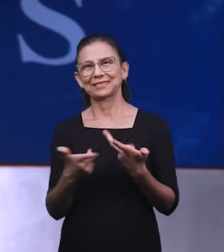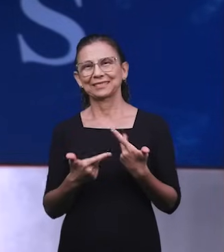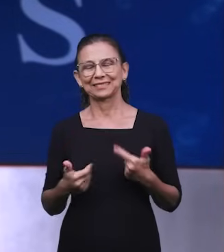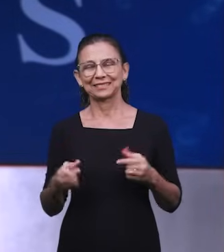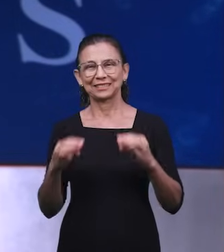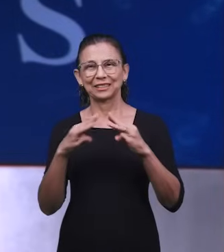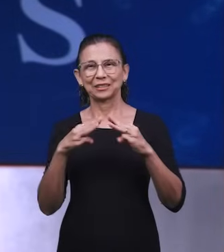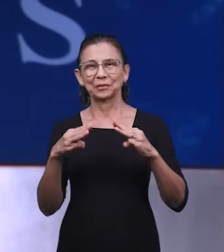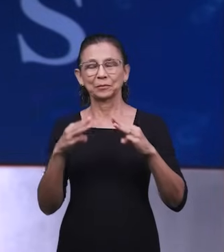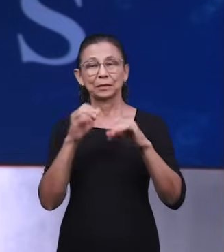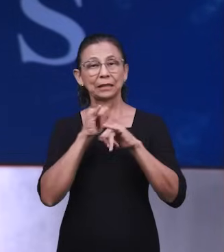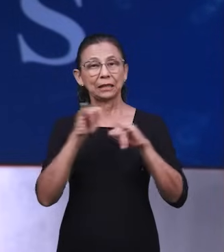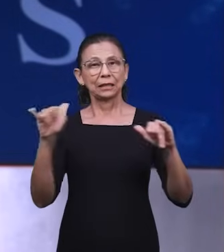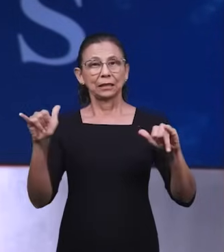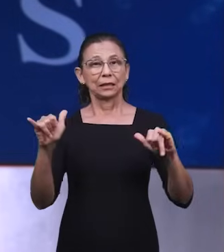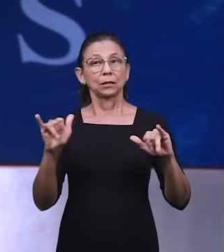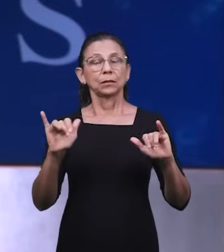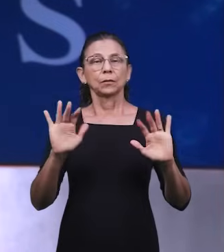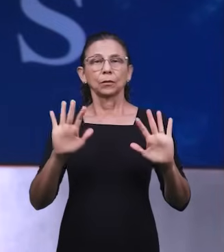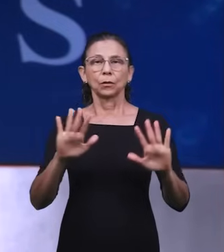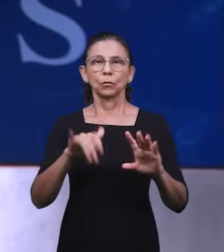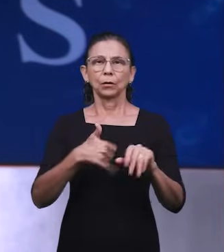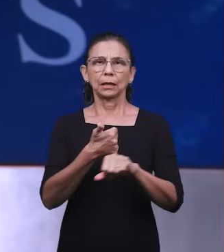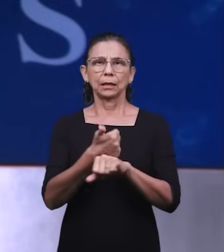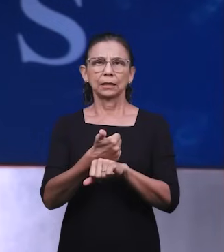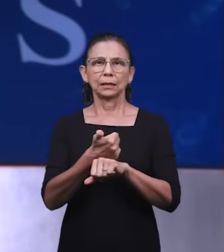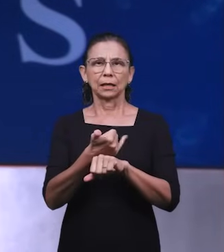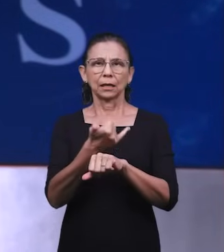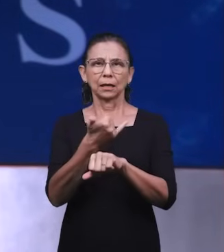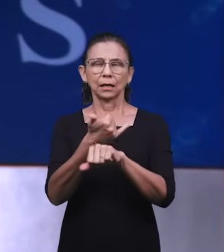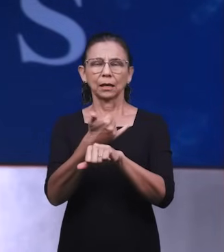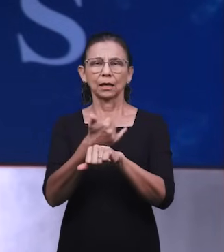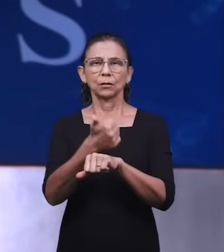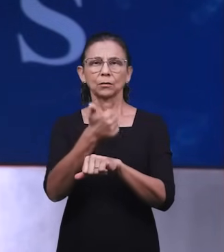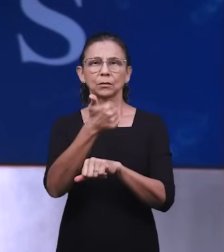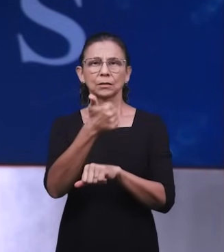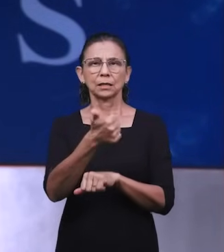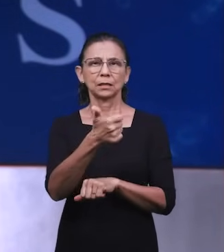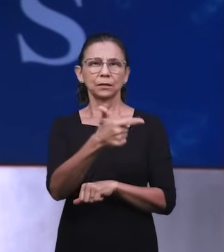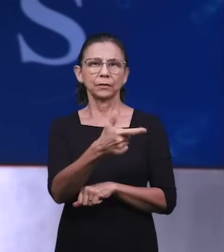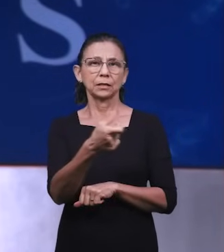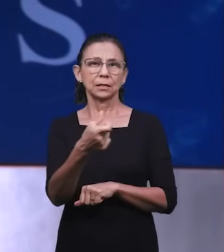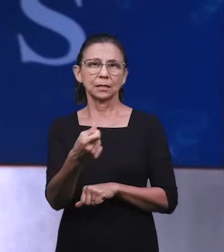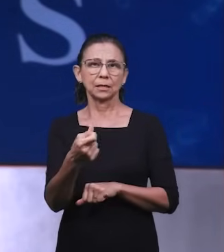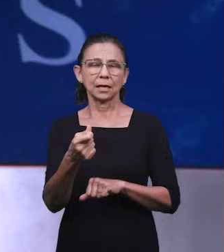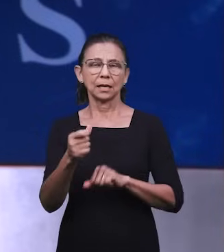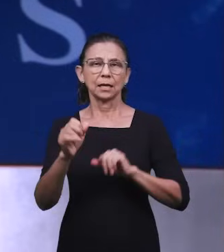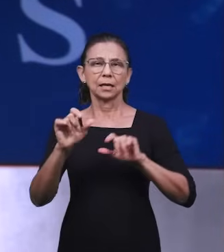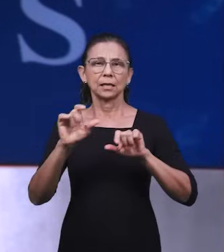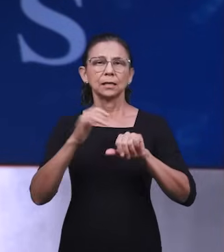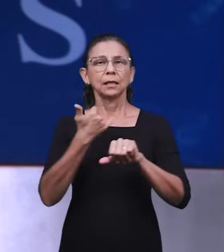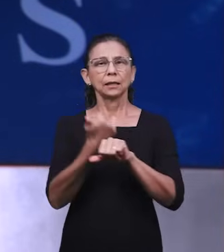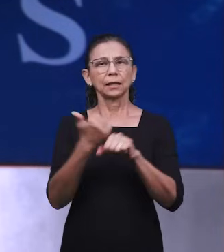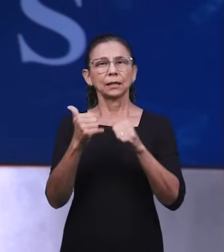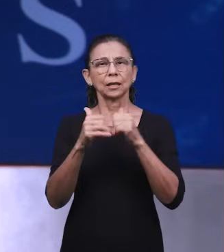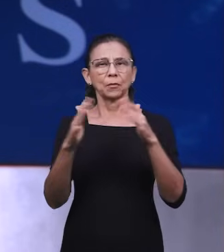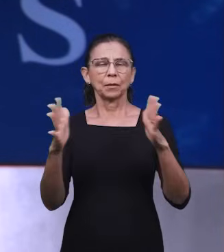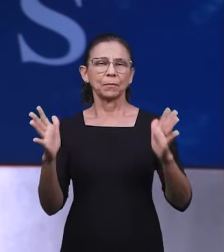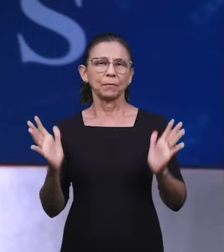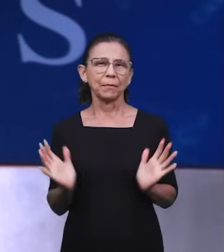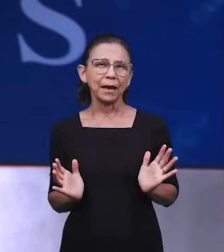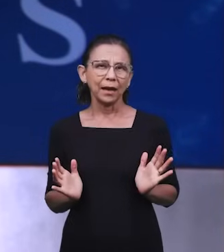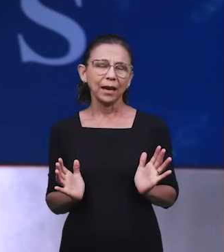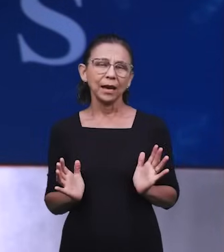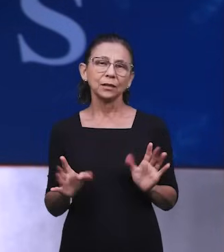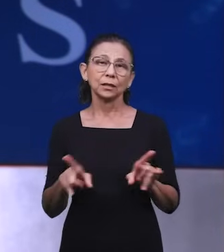Manaim News, no canal 126 na. É claro, assistindo pela nossa antena parabólica, o canal aberto, assistindo também pelas nossas plataformas.